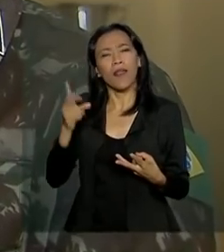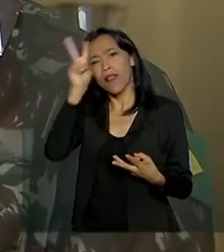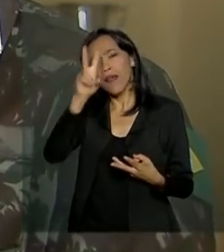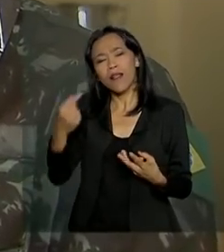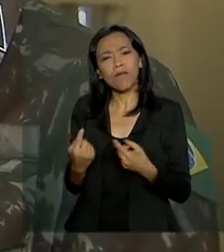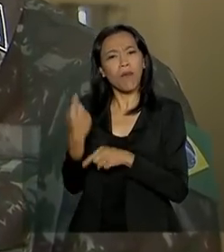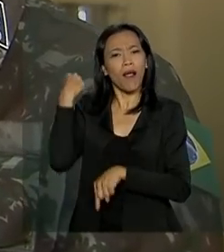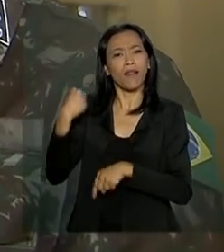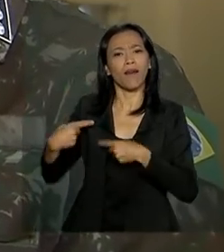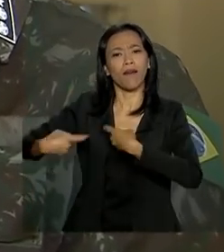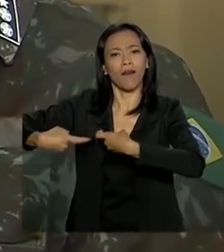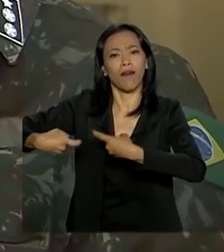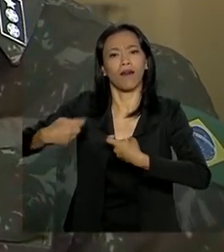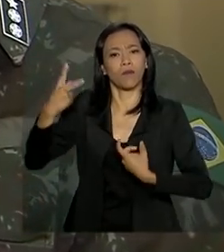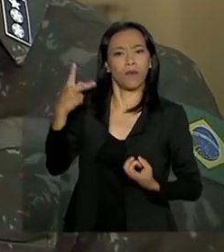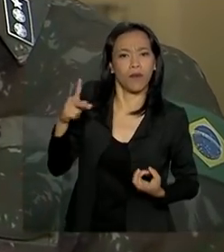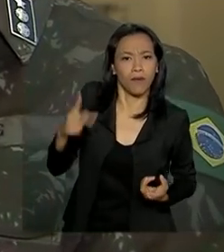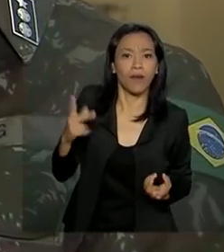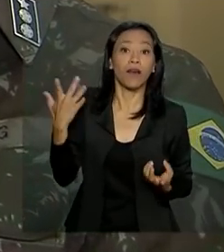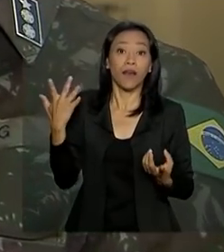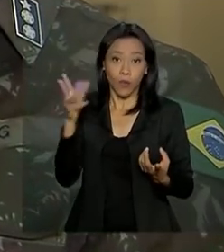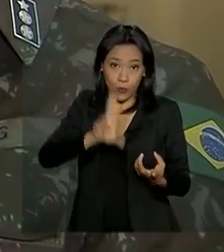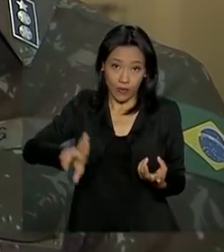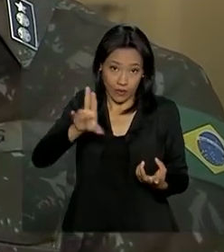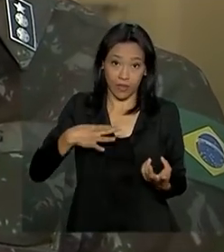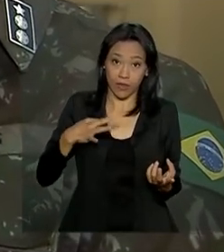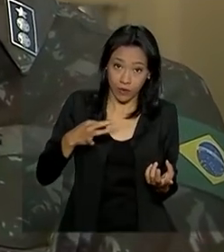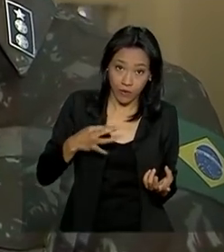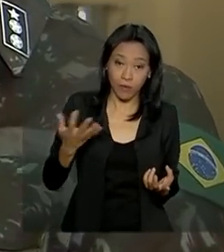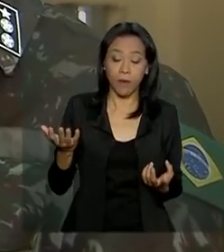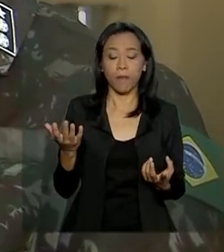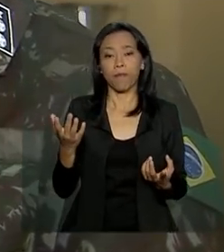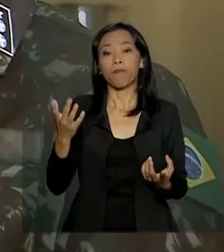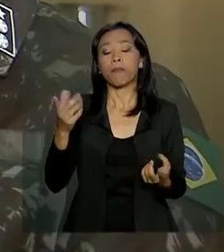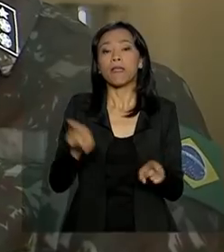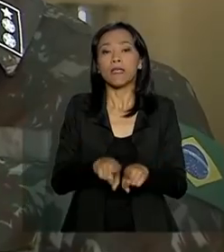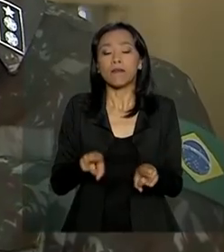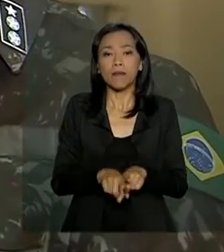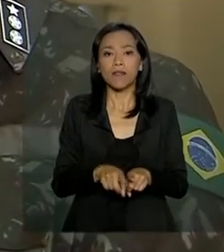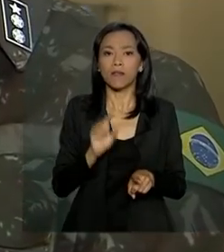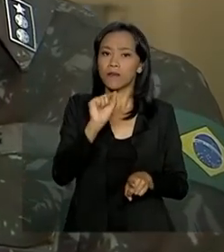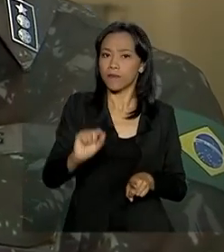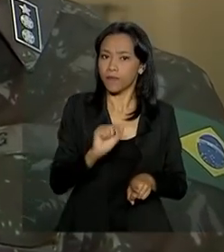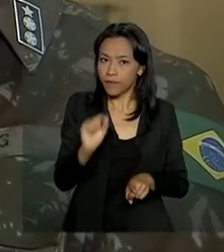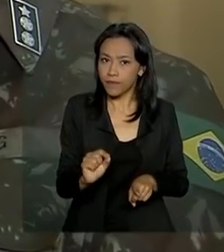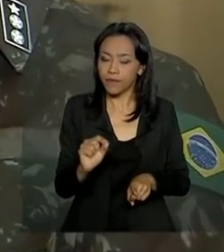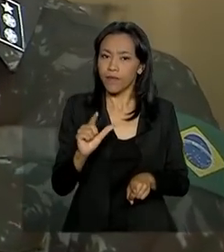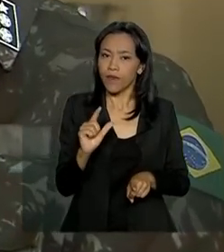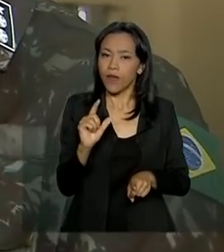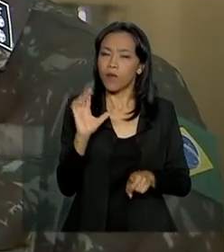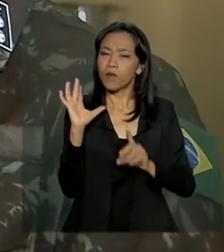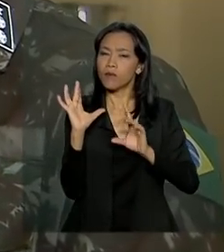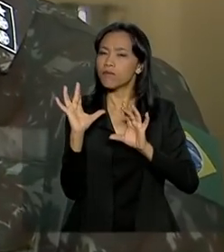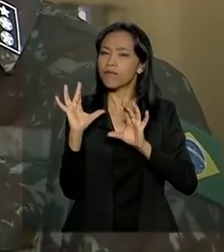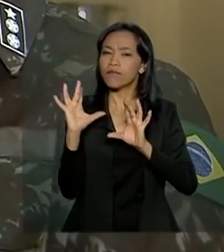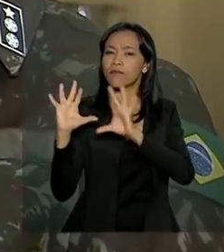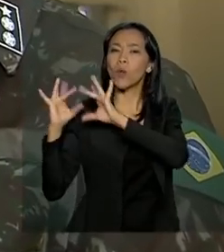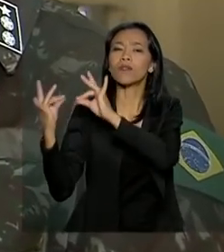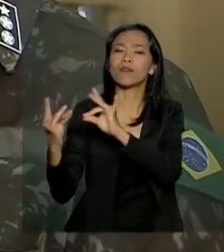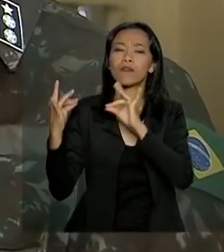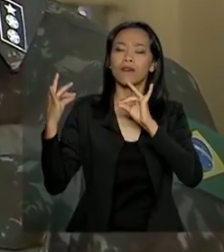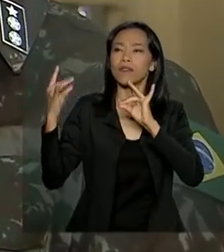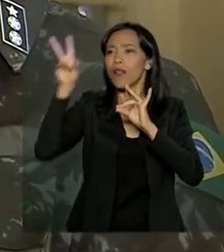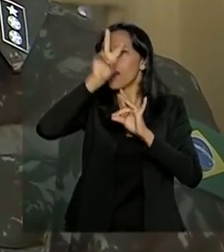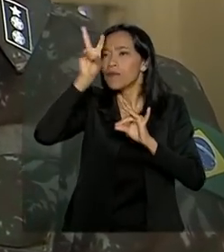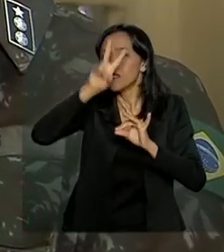Paraguai, né? E executamos atividades militares com aquele apelo histórico mesmo. Então, são